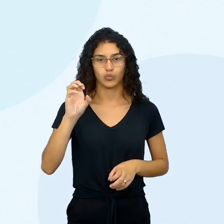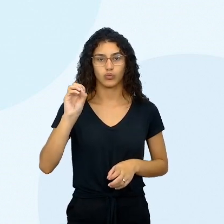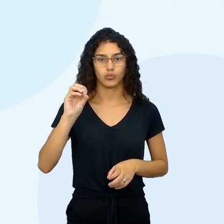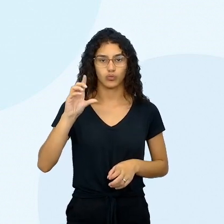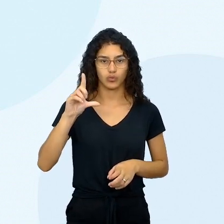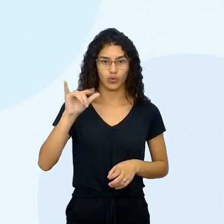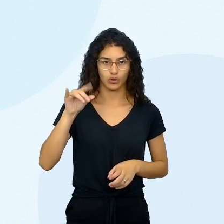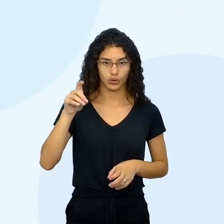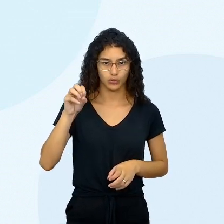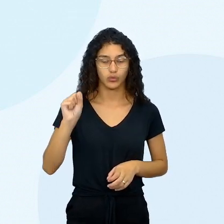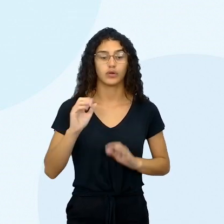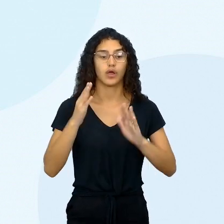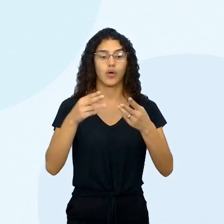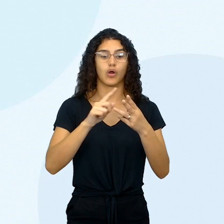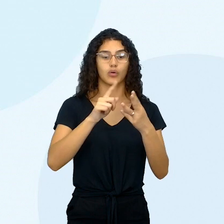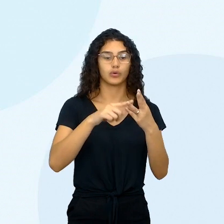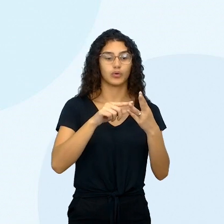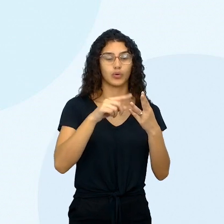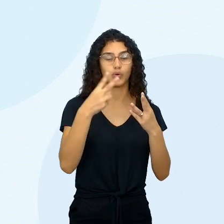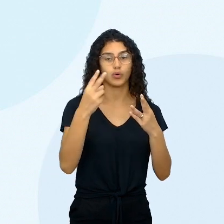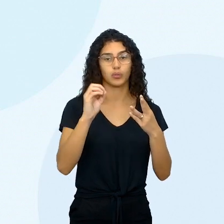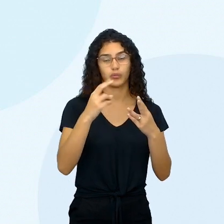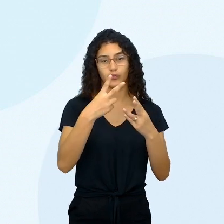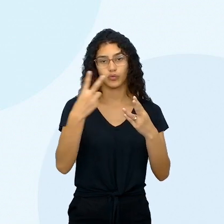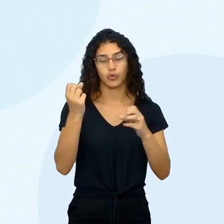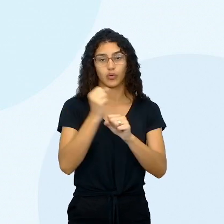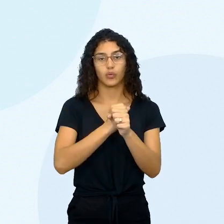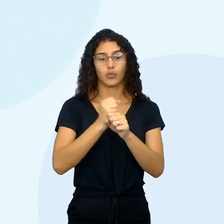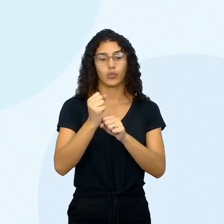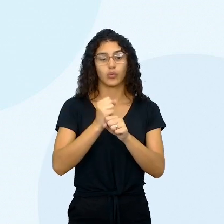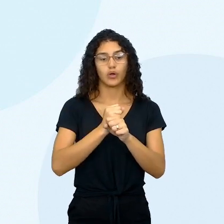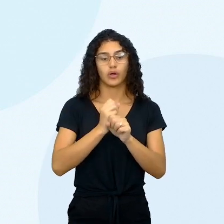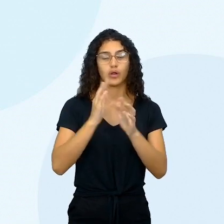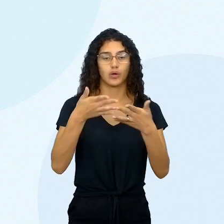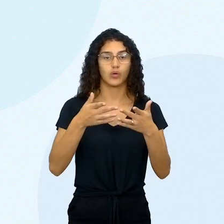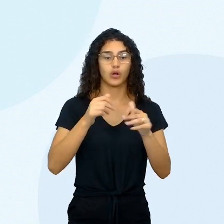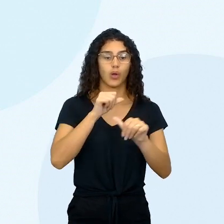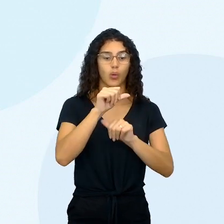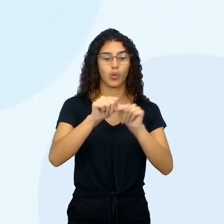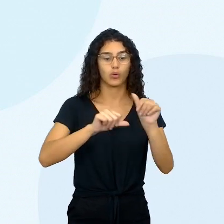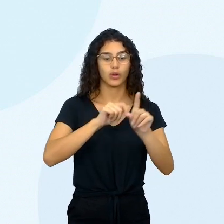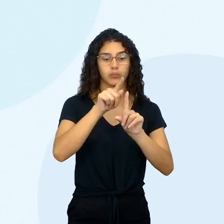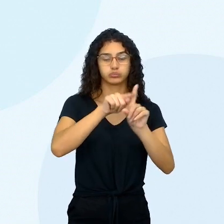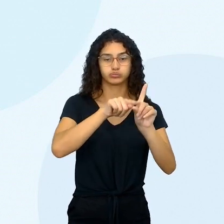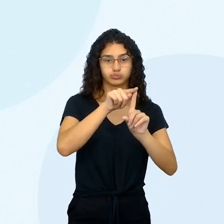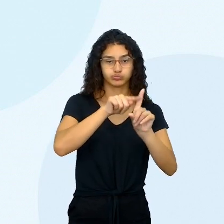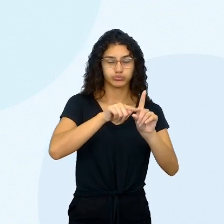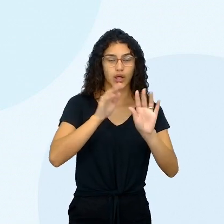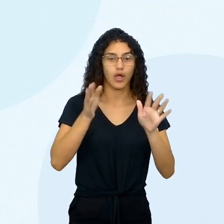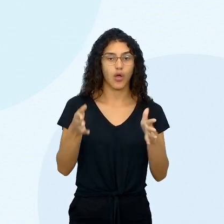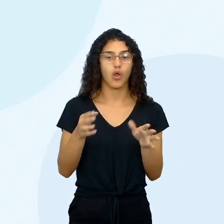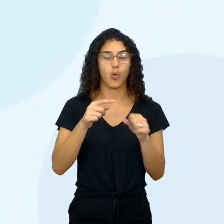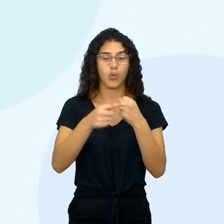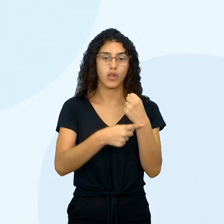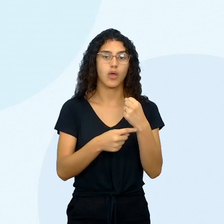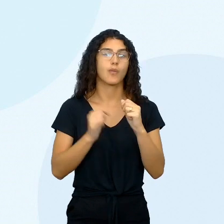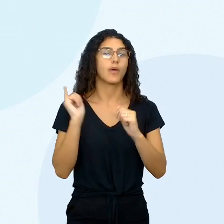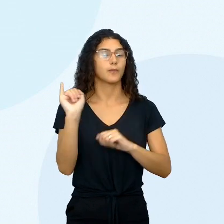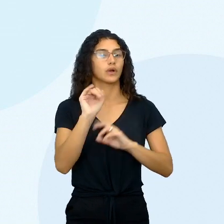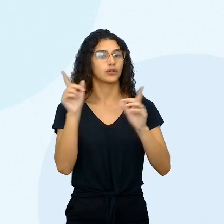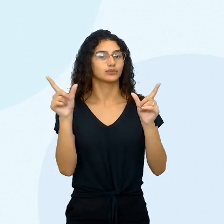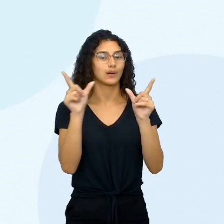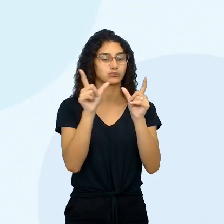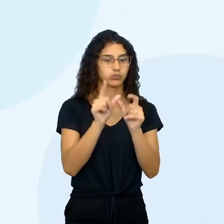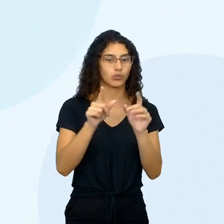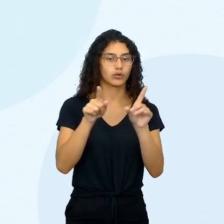2022, a gente está trazendo a temática de mudanças climáticas. E como para nós aqui esse espaço é muito precioso e é muito curto,